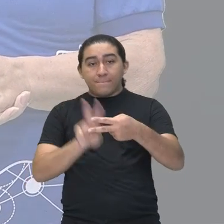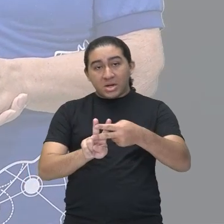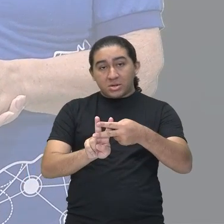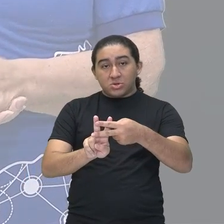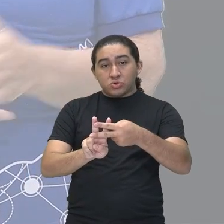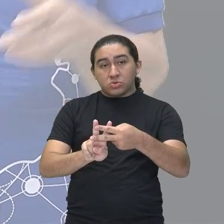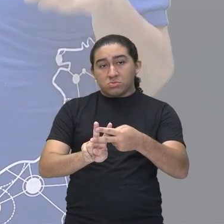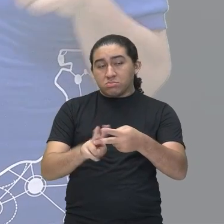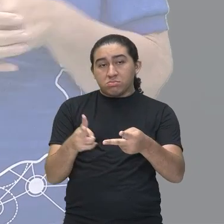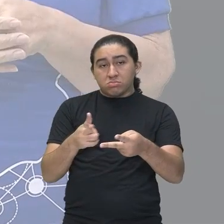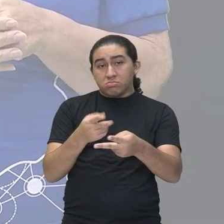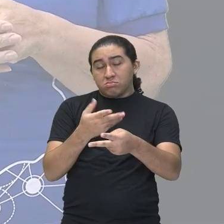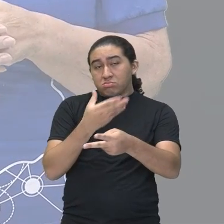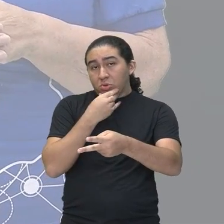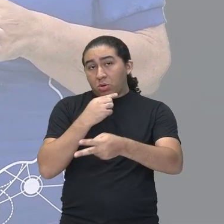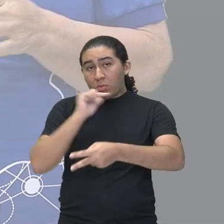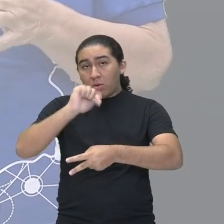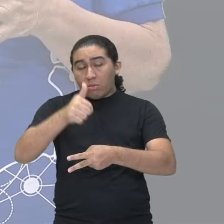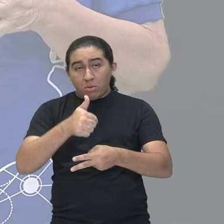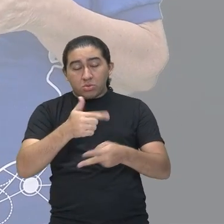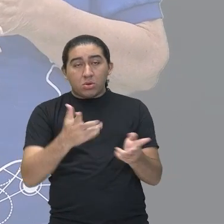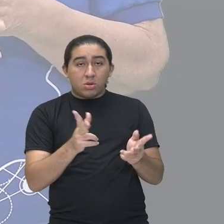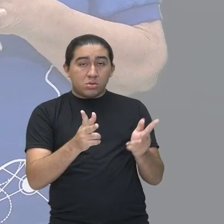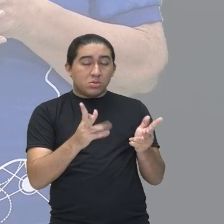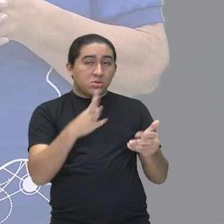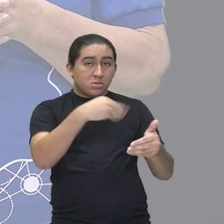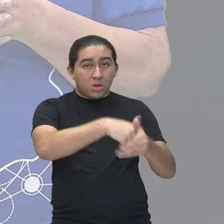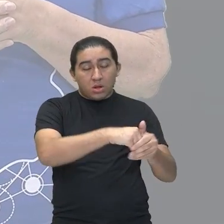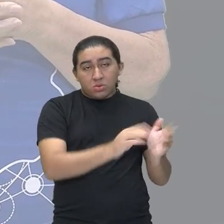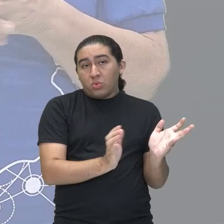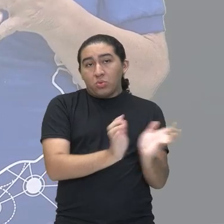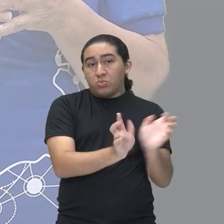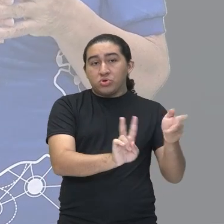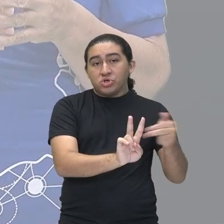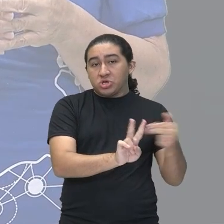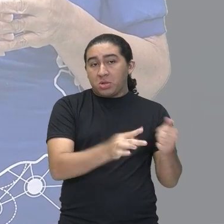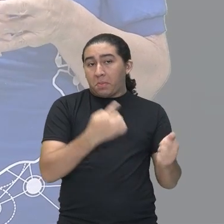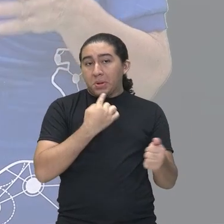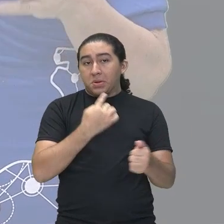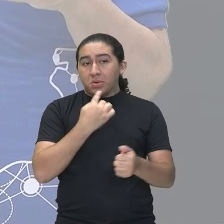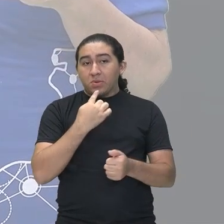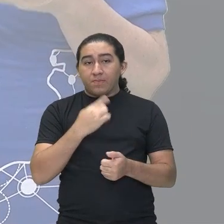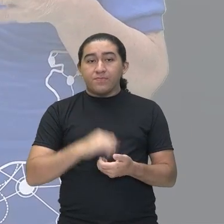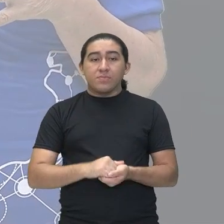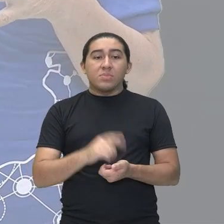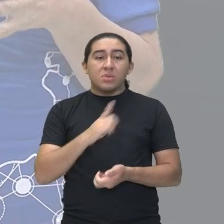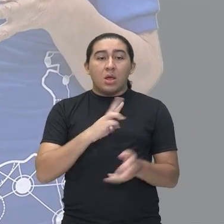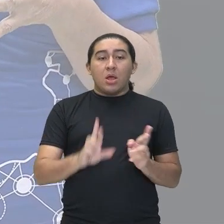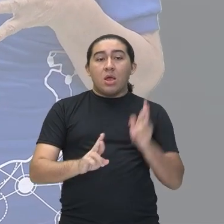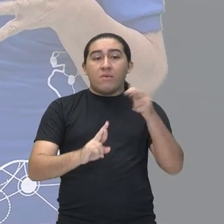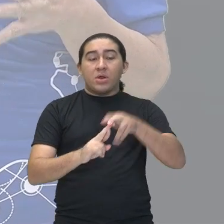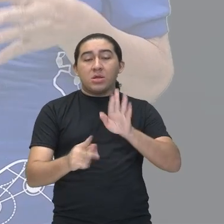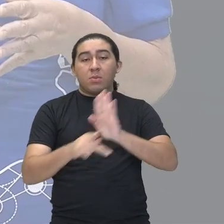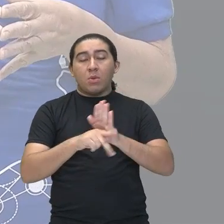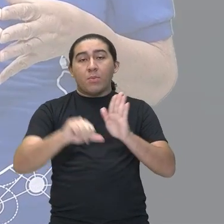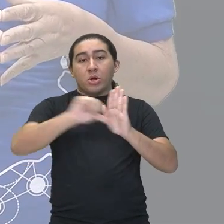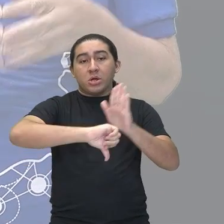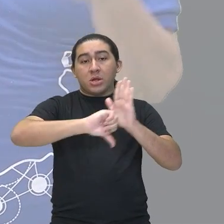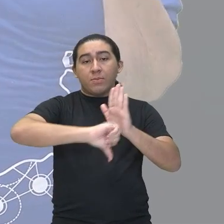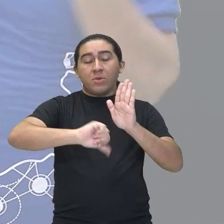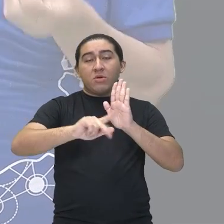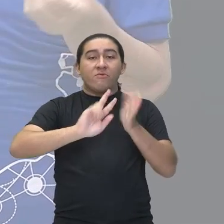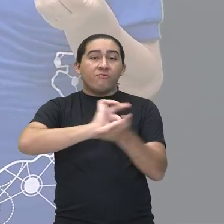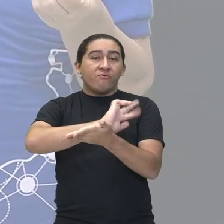aldeia próxima. Nesse momento, são feitas referências aos crimes da Companhia de